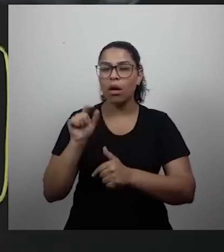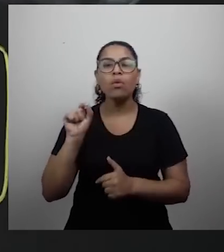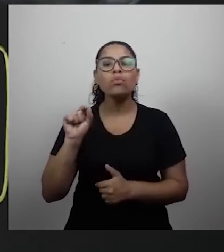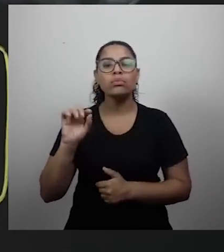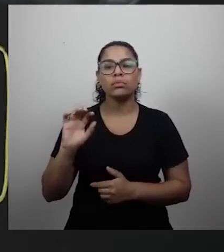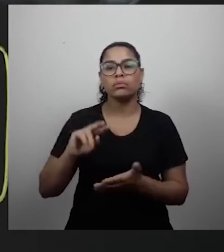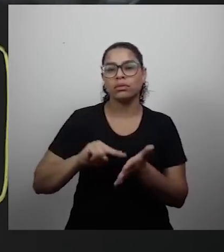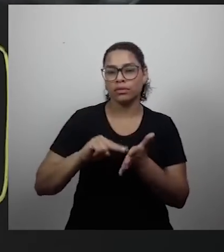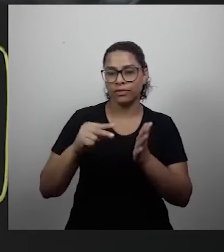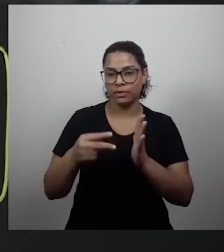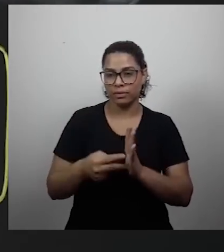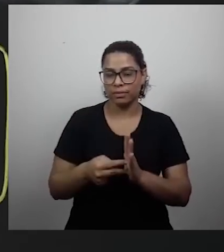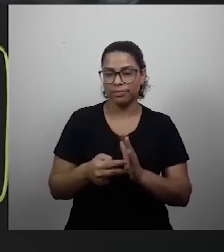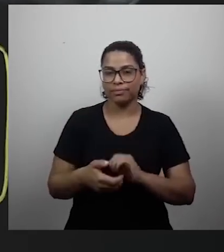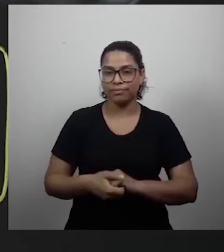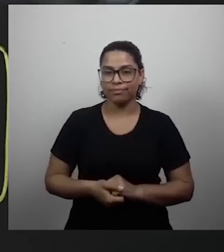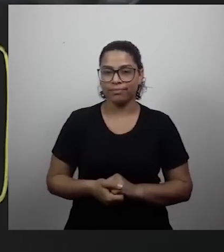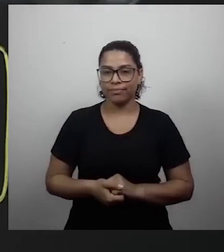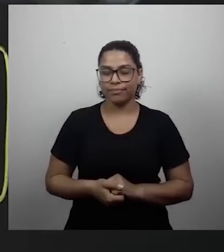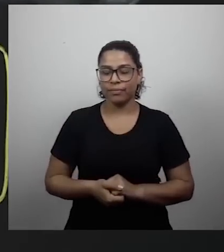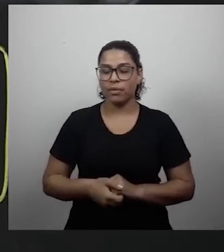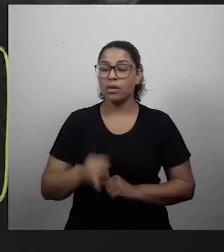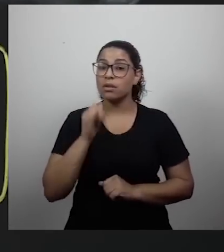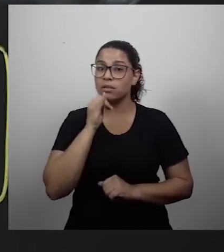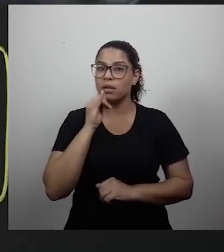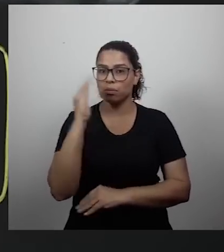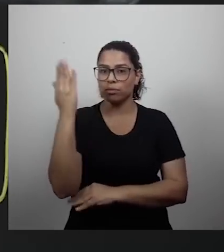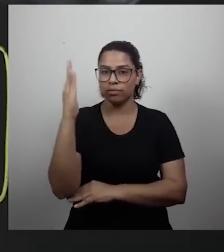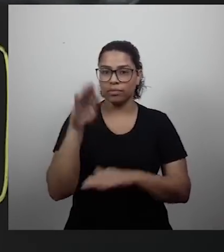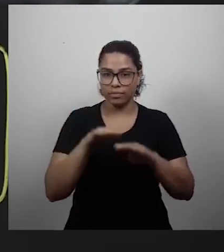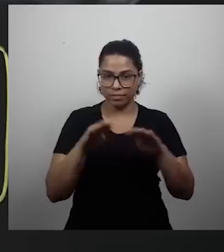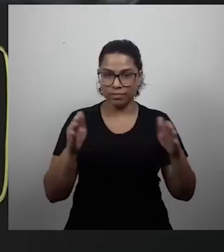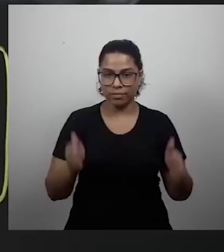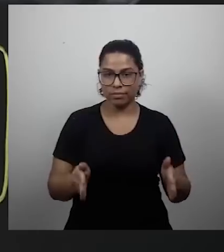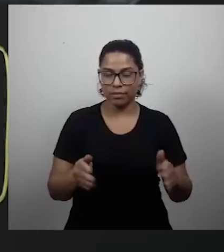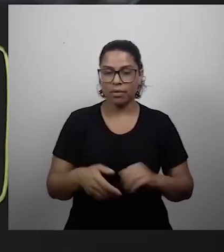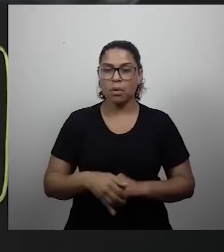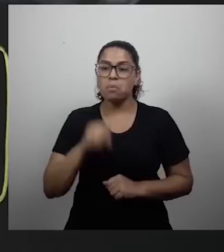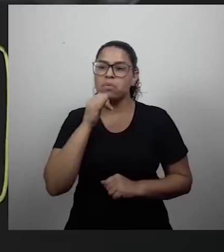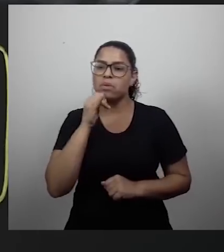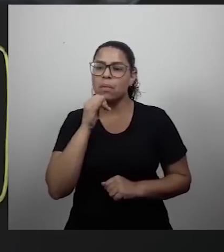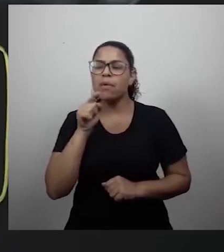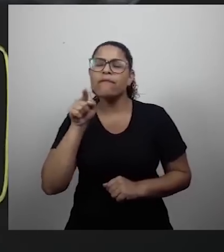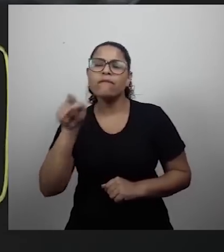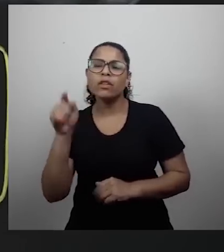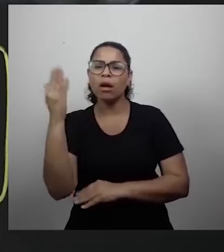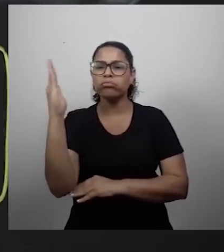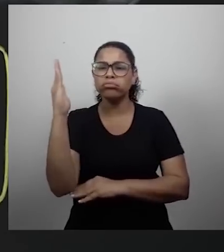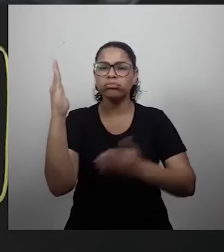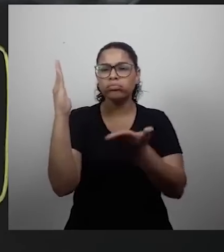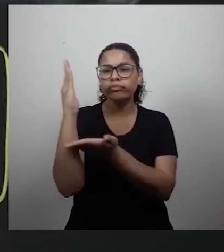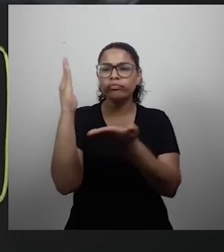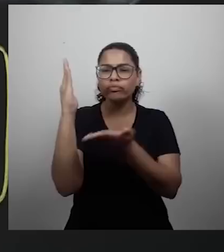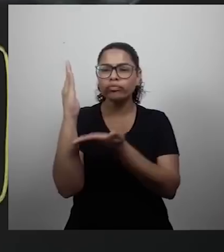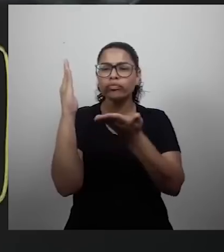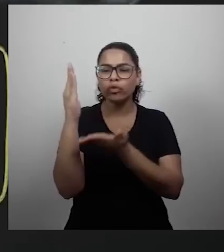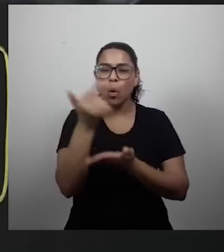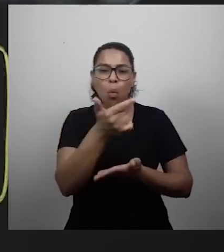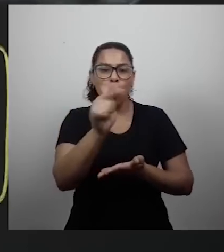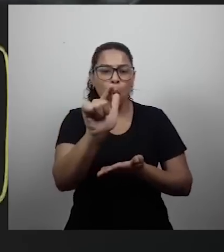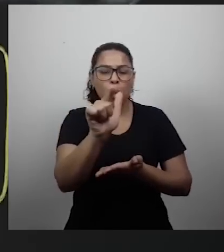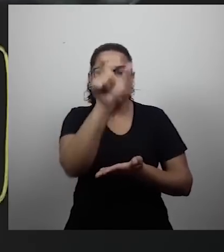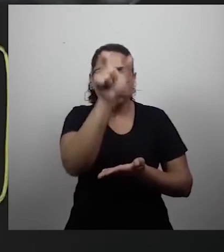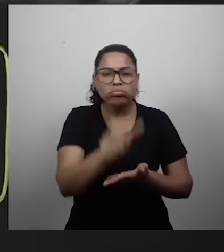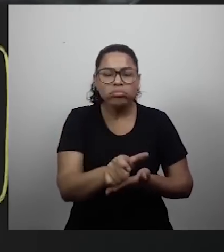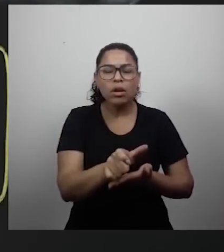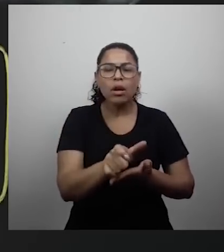isso significa? Significa dizer o seguinte, dando esse exemplo da produção de móveis. Fulano corta as madeiras, o outro separa em tamanhos, o